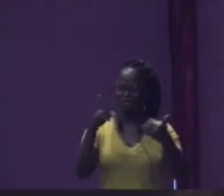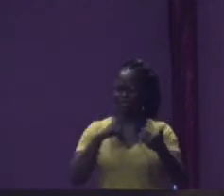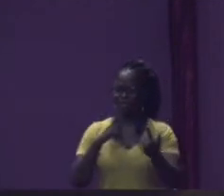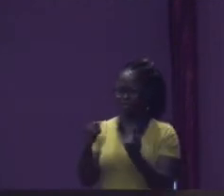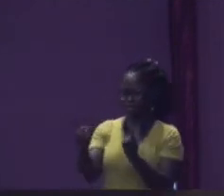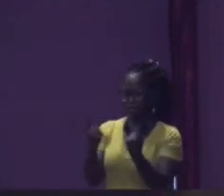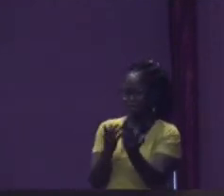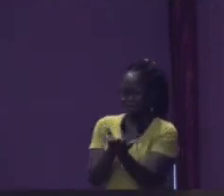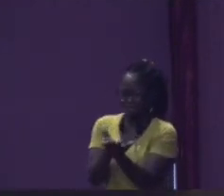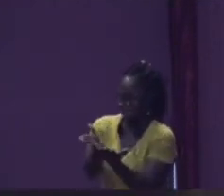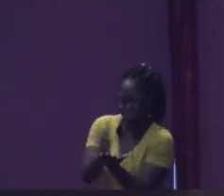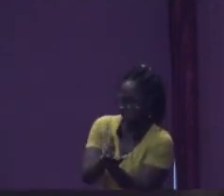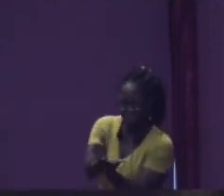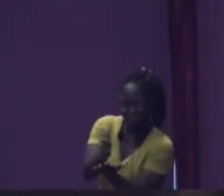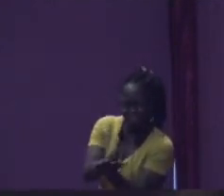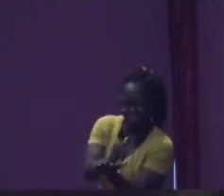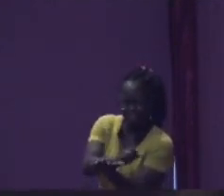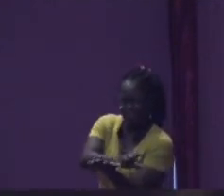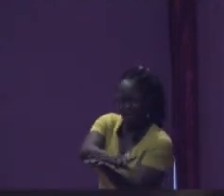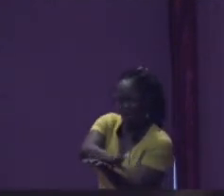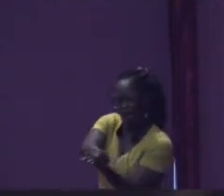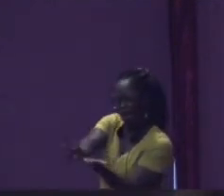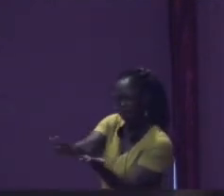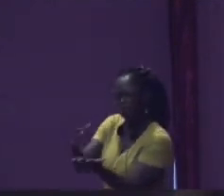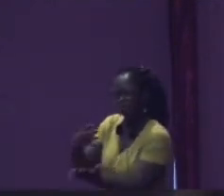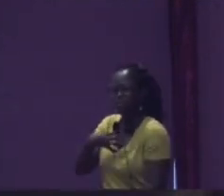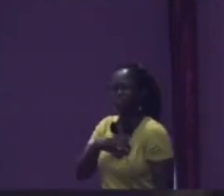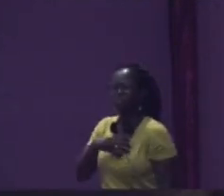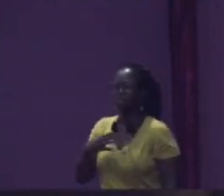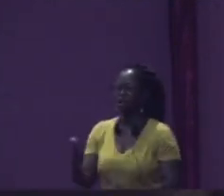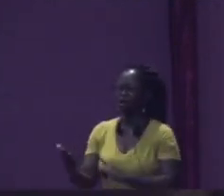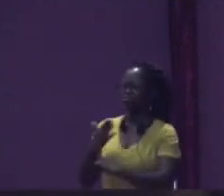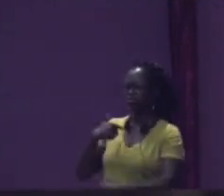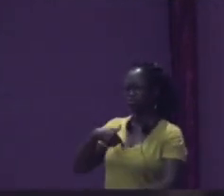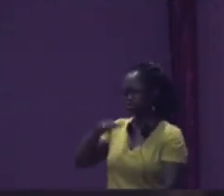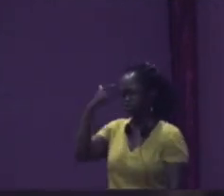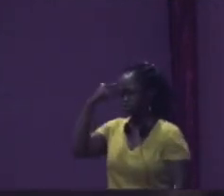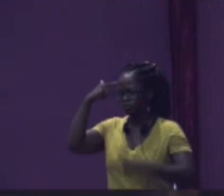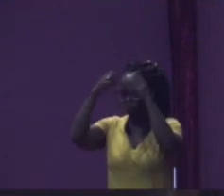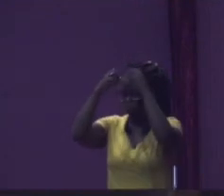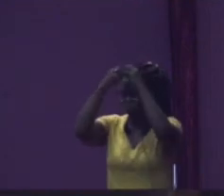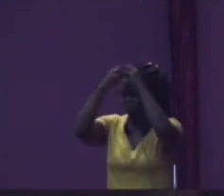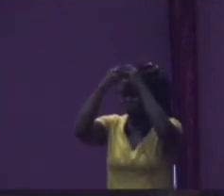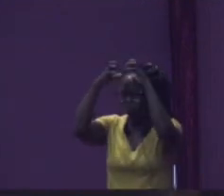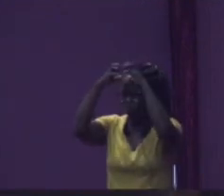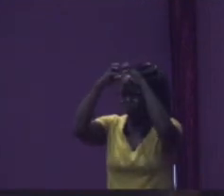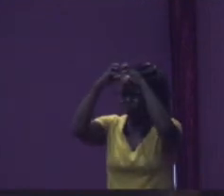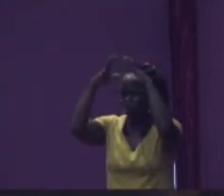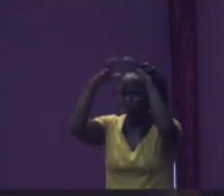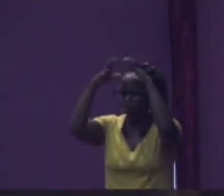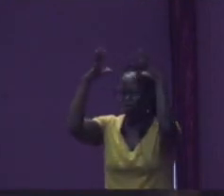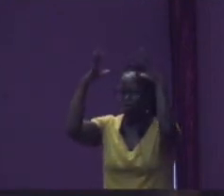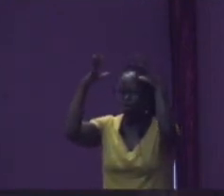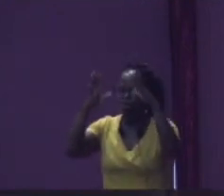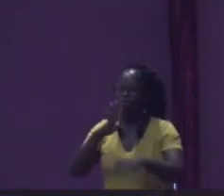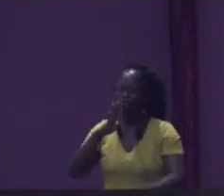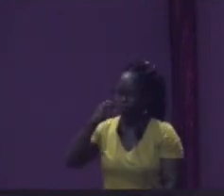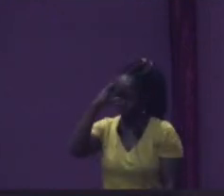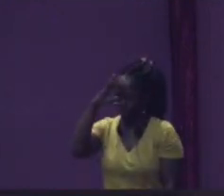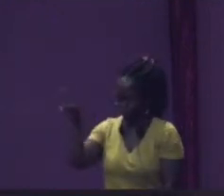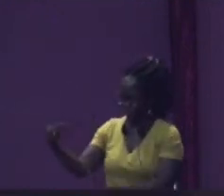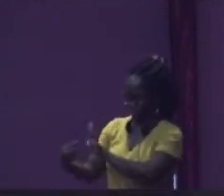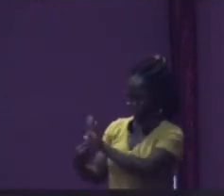ela tem múltiplos sentidos, né, e que ajudam a gente a pensar que esse conhecimento autoritativo, como